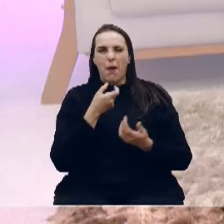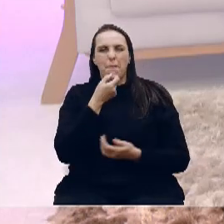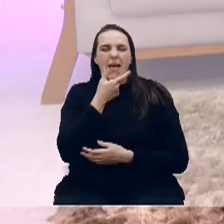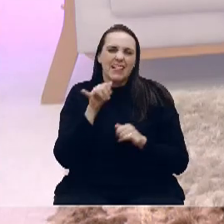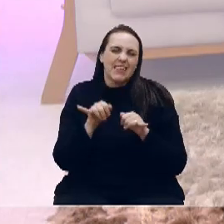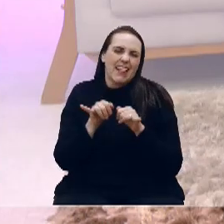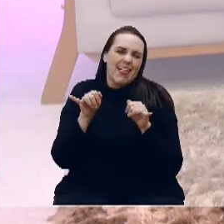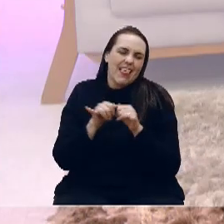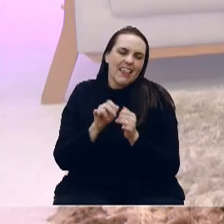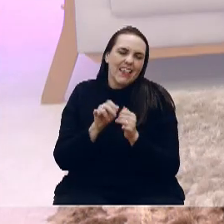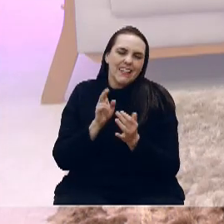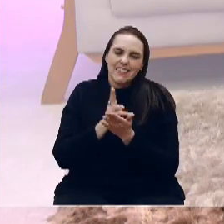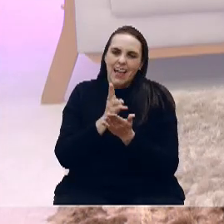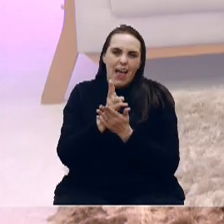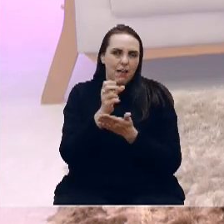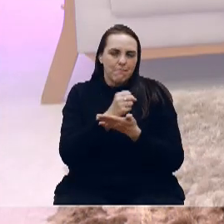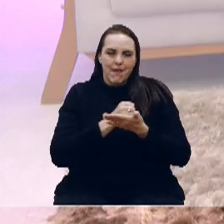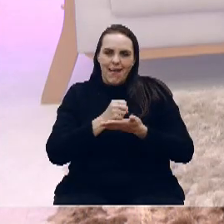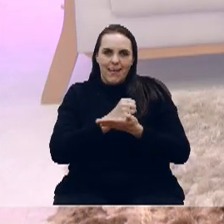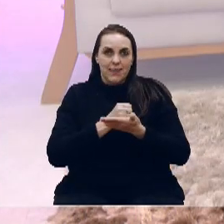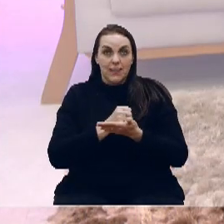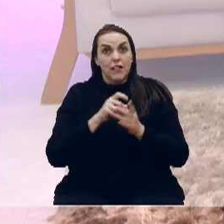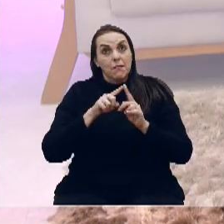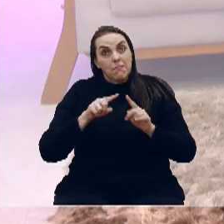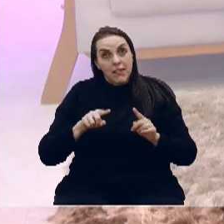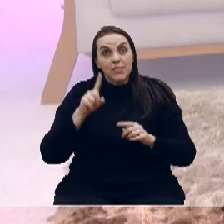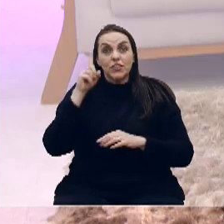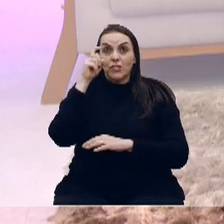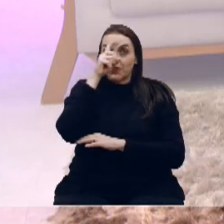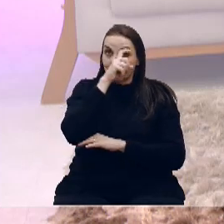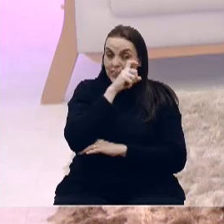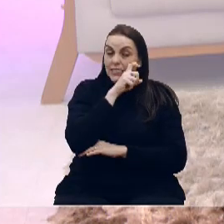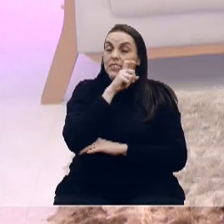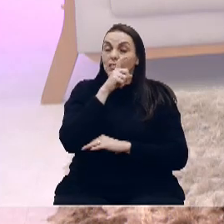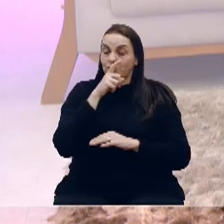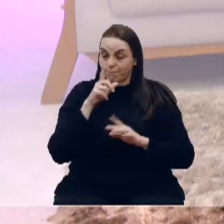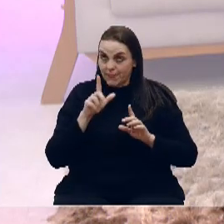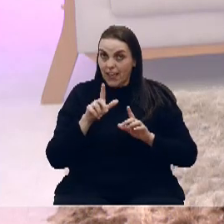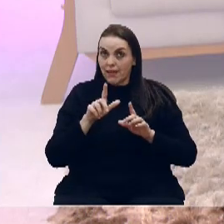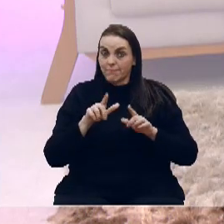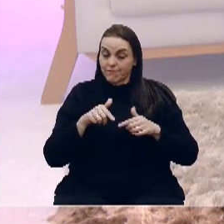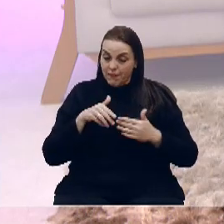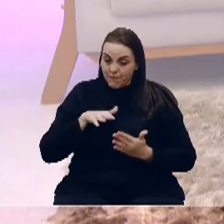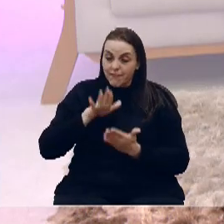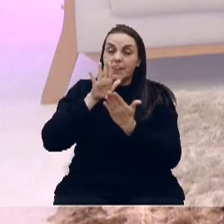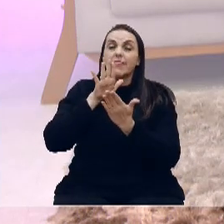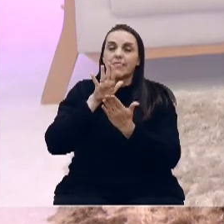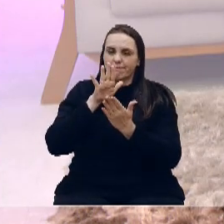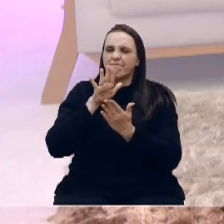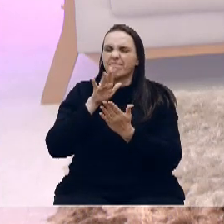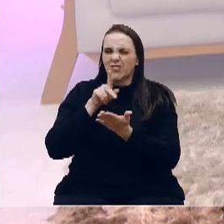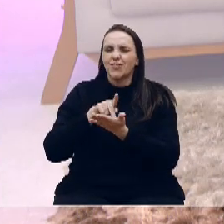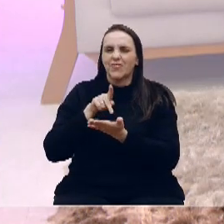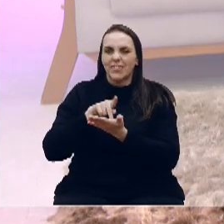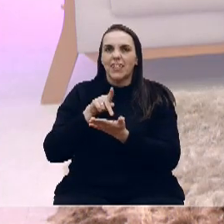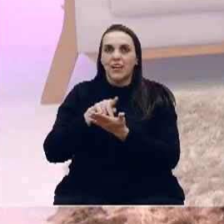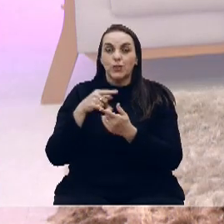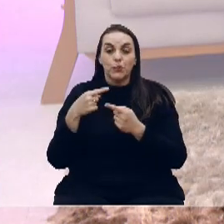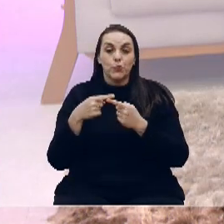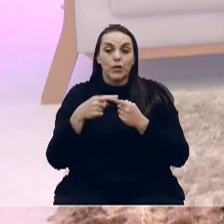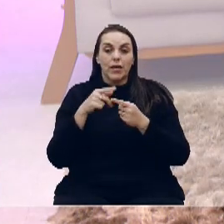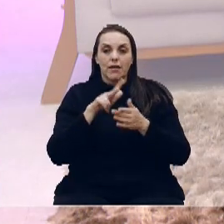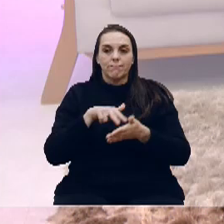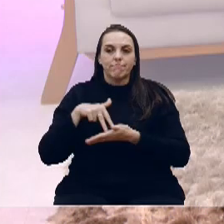básica, né? Mas, assim, difícil a gente enfrentar realmente. Eu acho que porque nós estamos numa posição